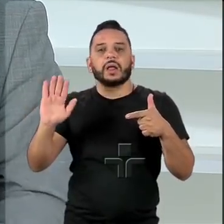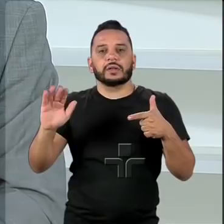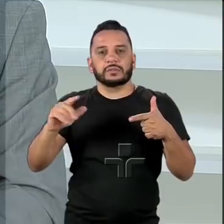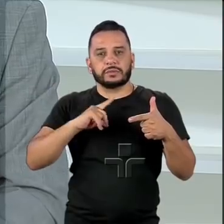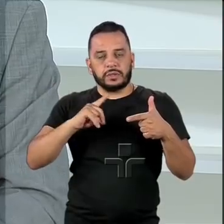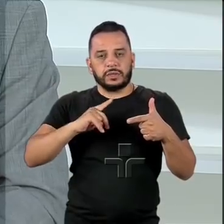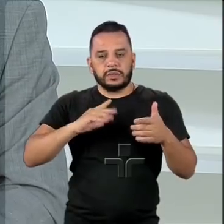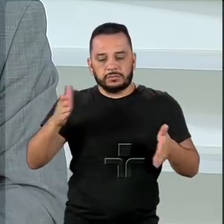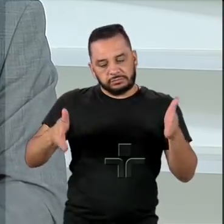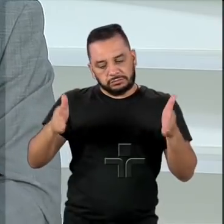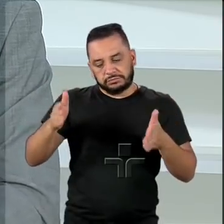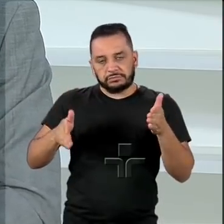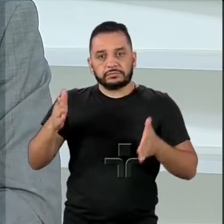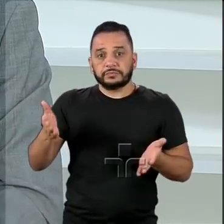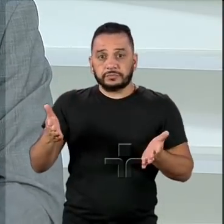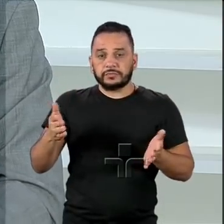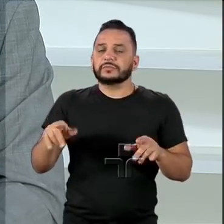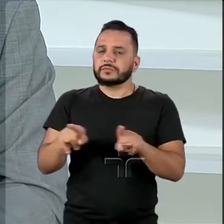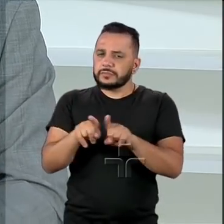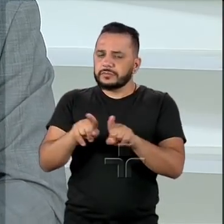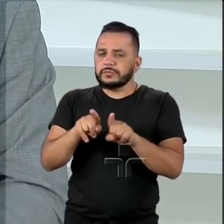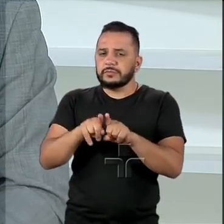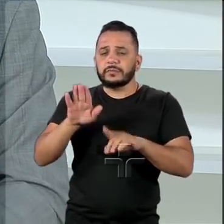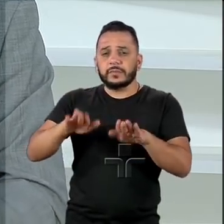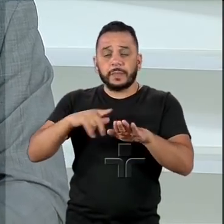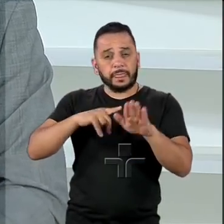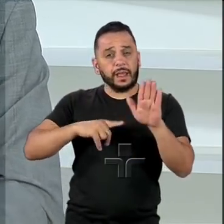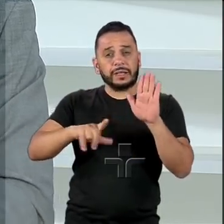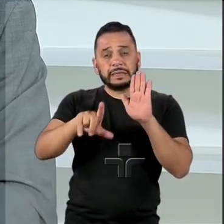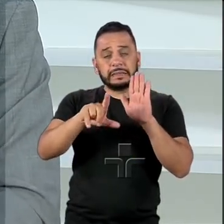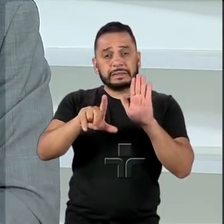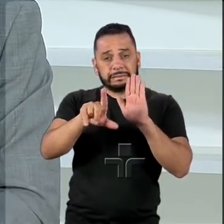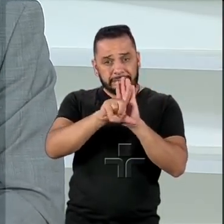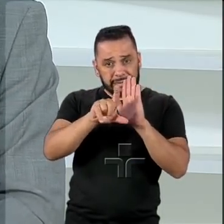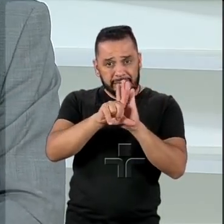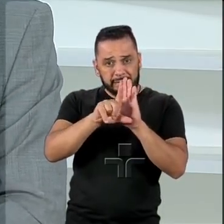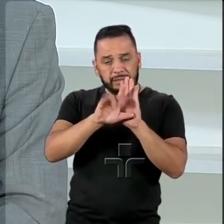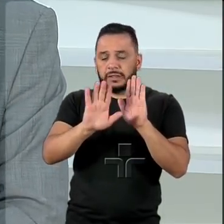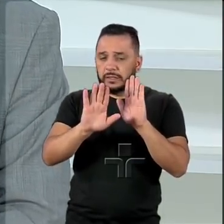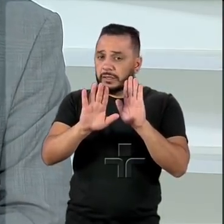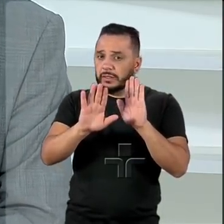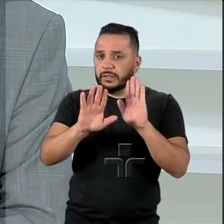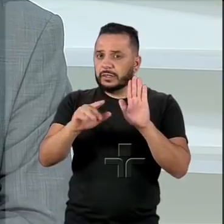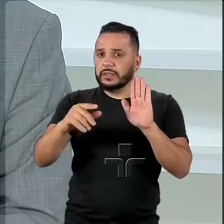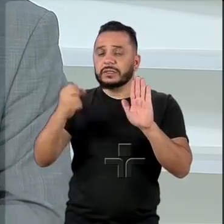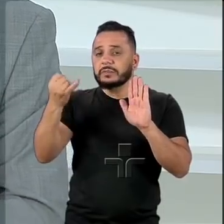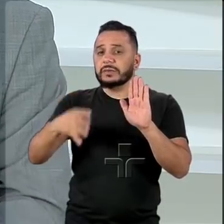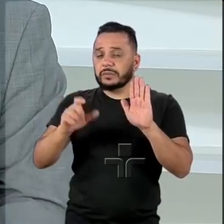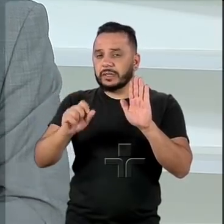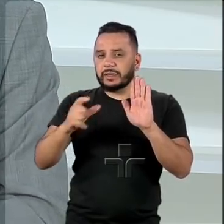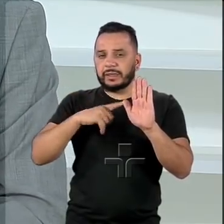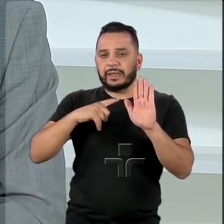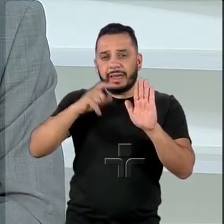uma situação definida em lei, quando o interesse público sobrepõe ao interesse privado